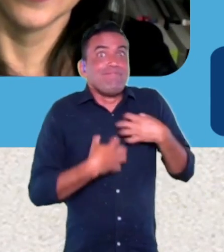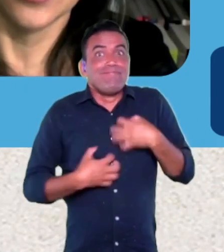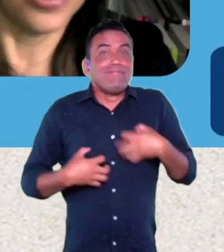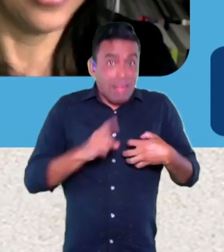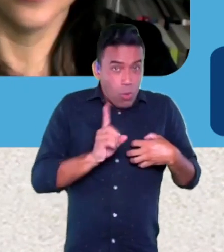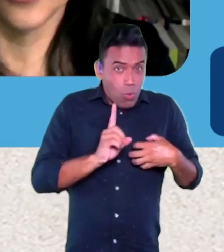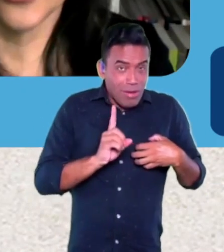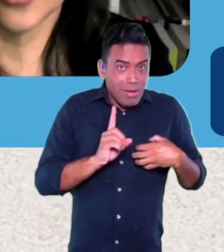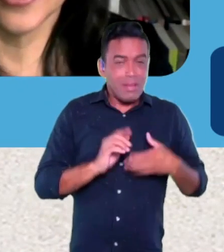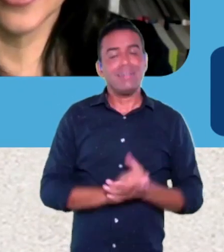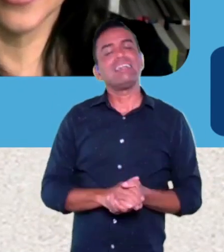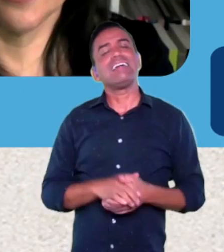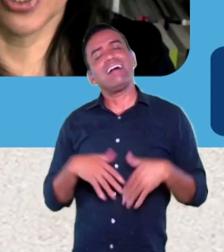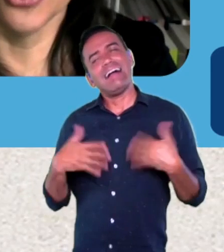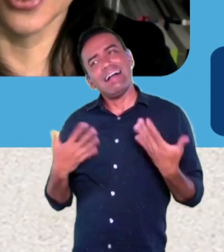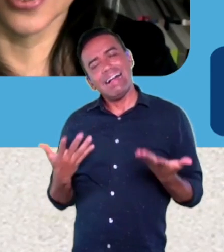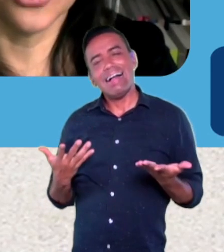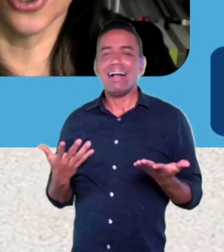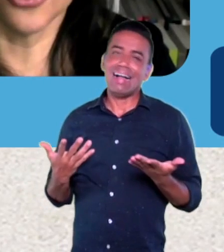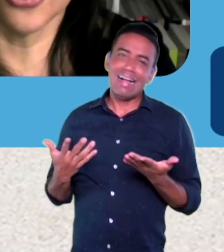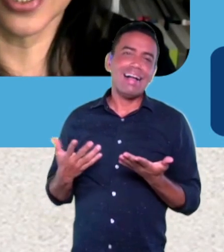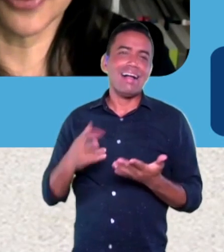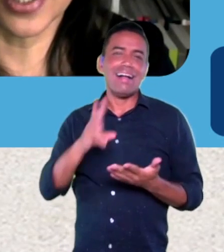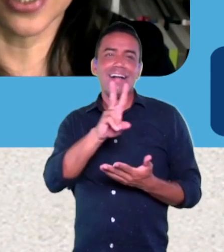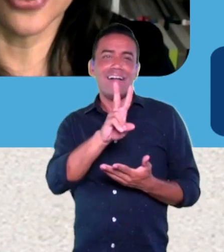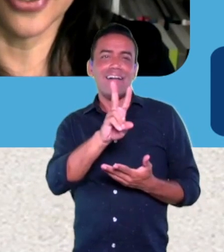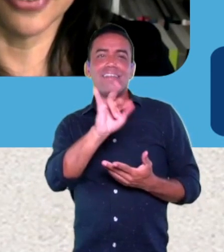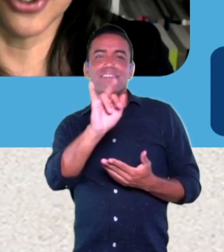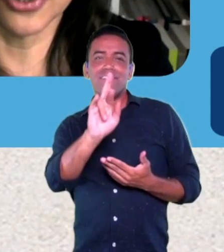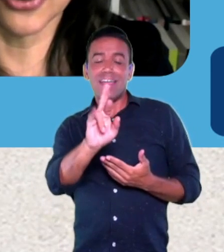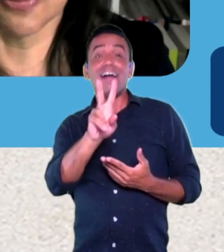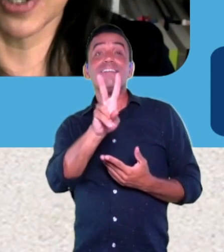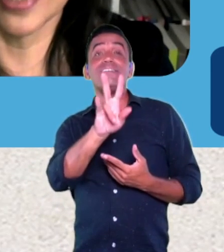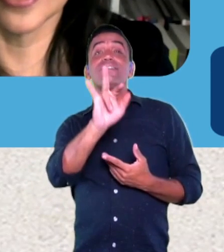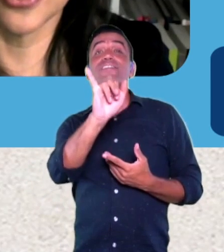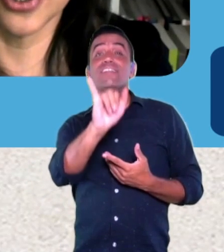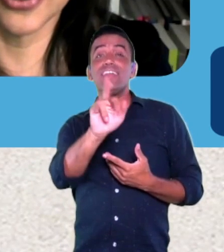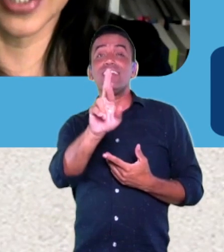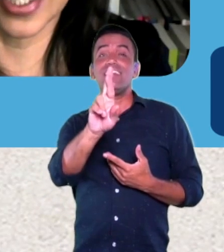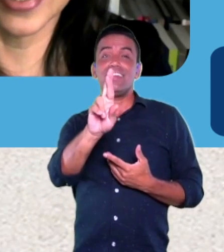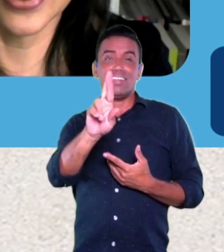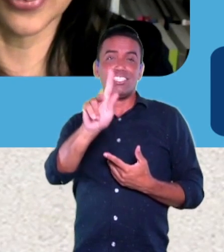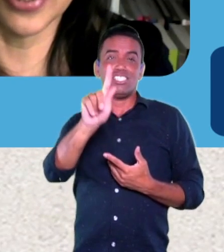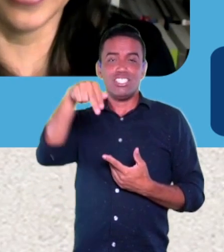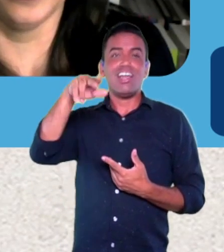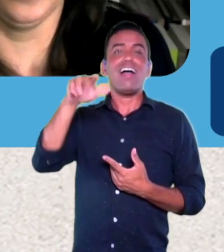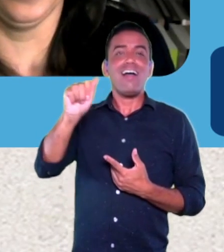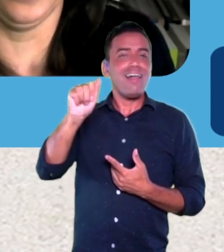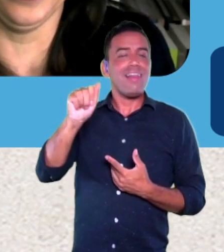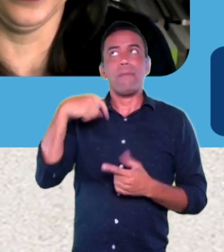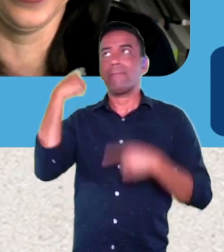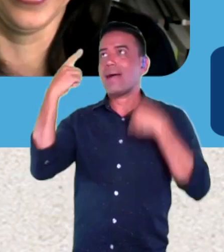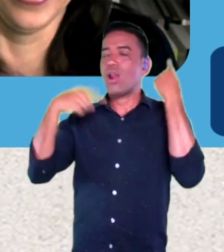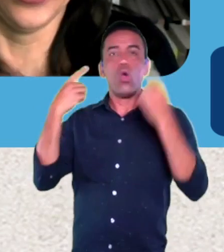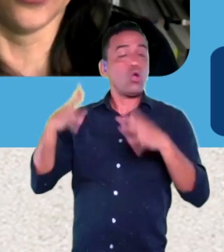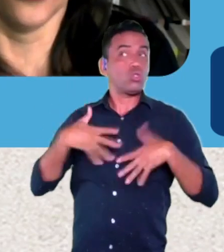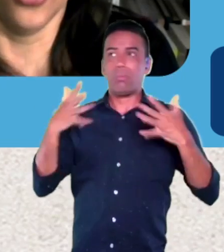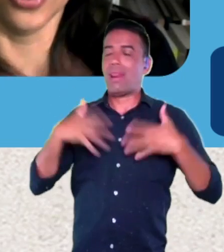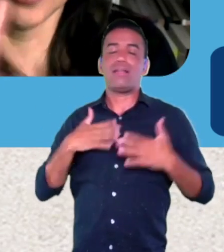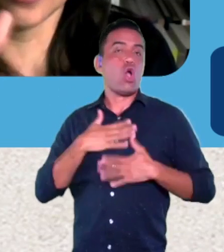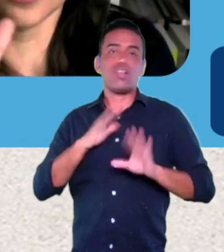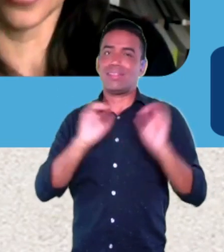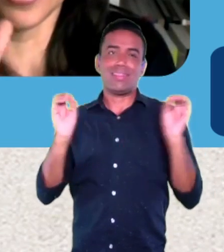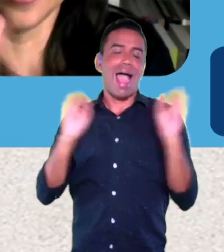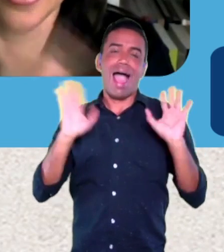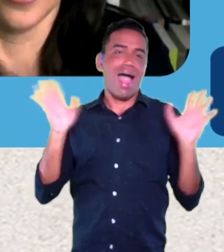não? Virginiana, maluca, não gosto de ter expectativa, não gosto de surpresa, não gosto de nada. Só vai